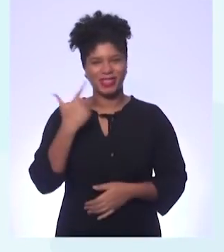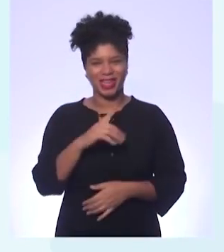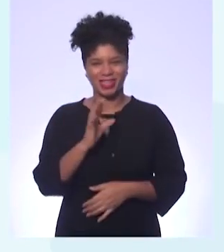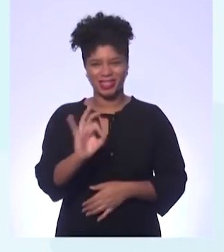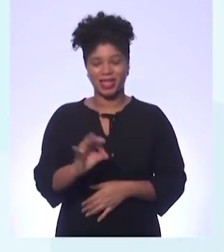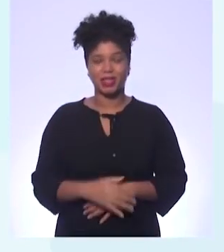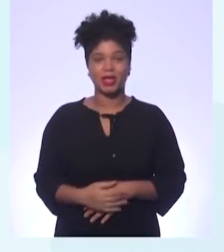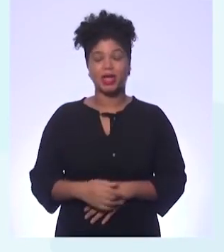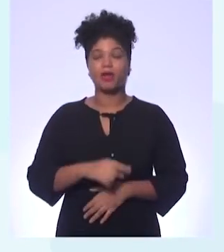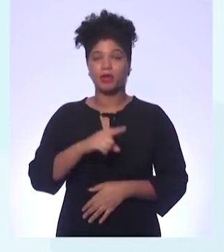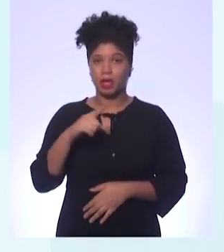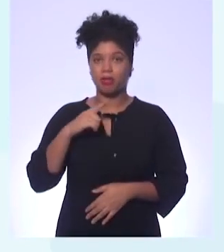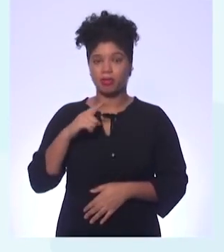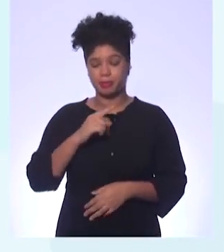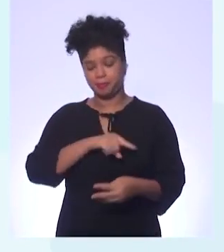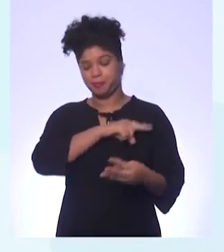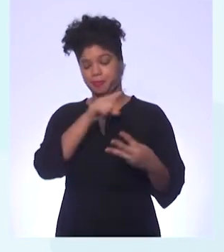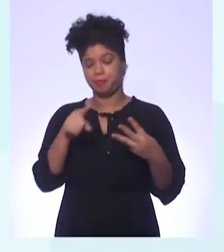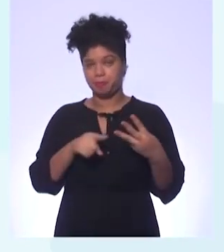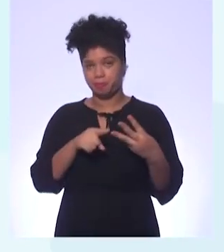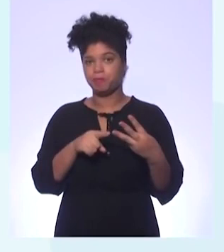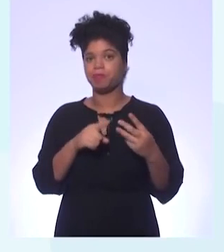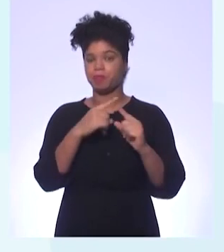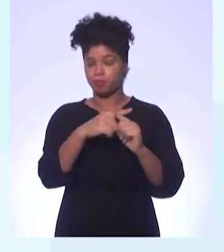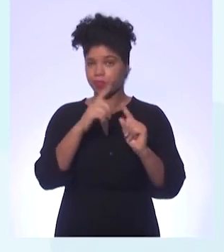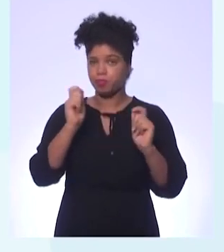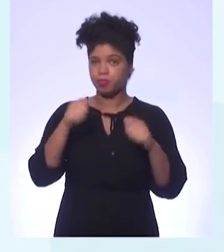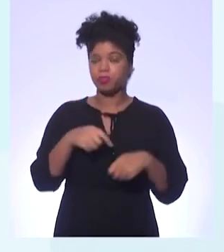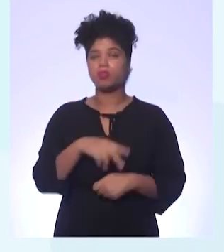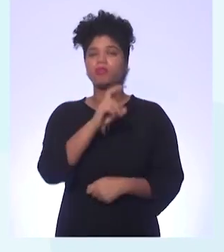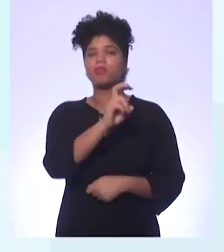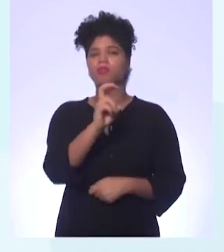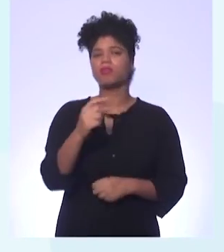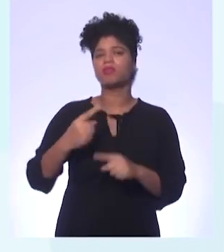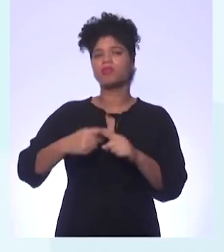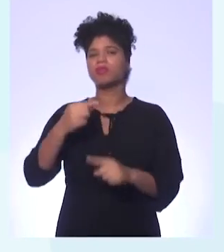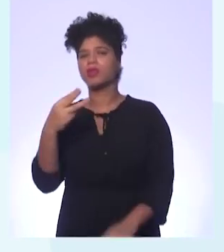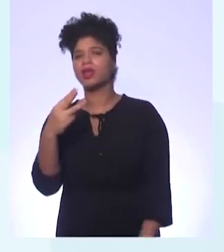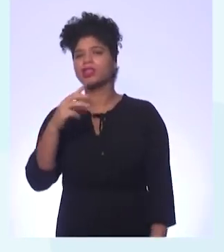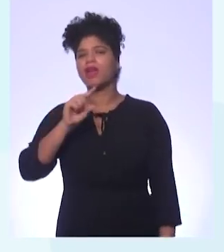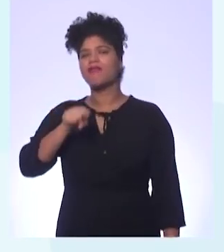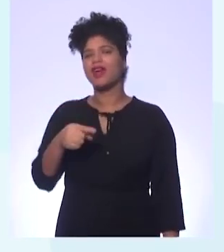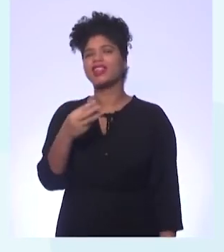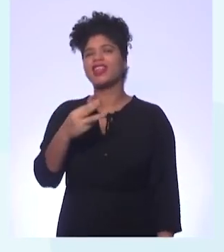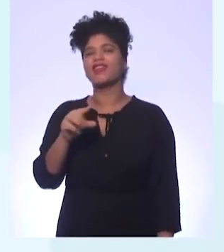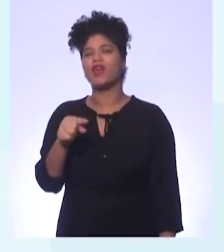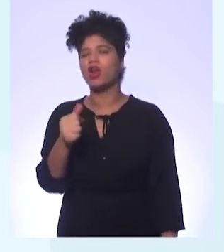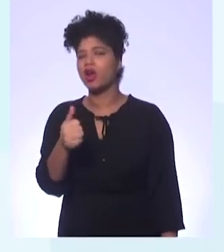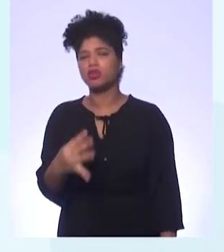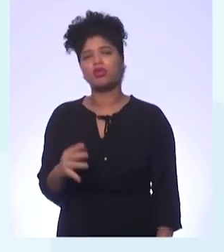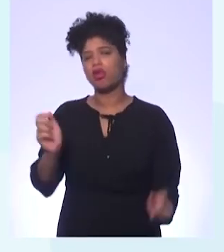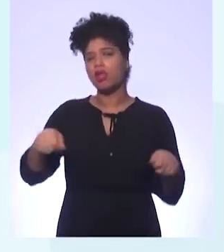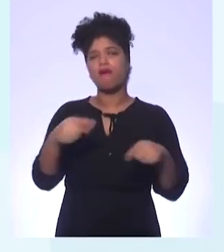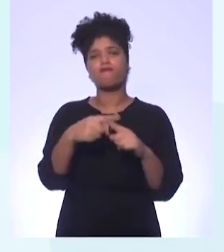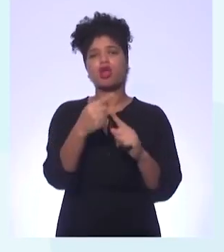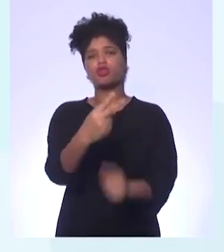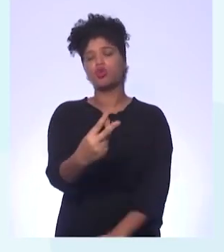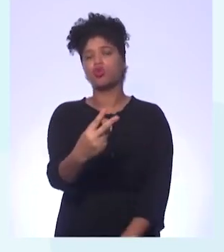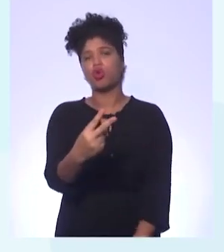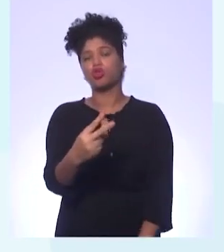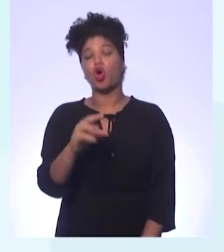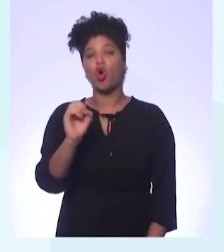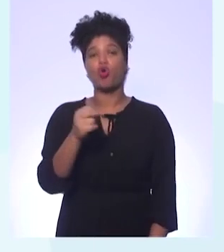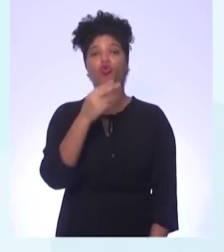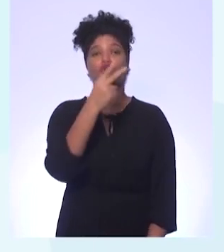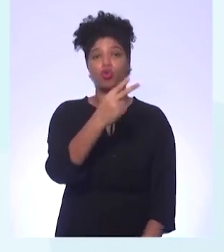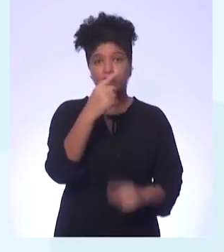sempre, como você tem 3 números multiplicados, eu poderia fazer 55 vezes 3,14 e depois vezes 2. Ou 2